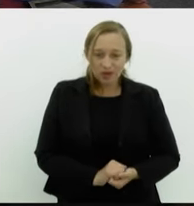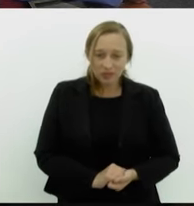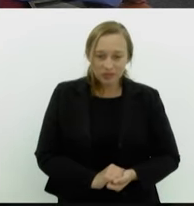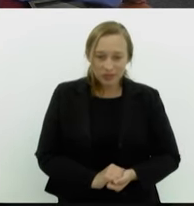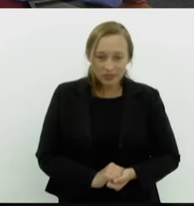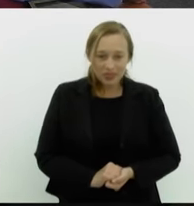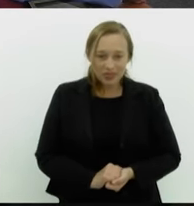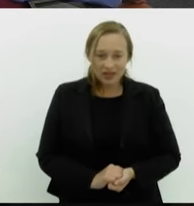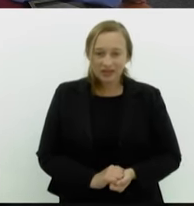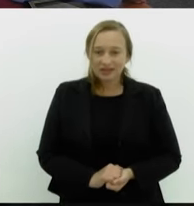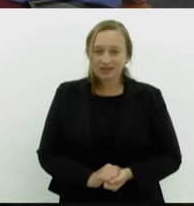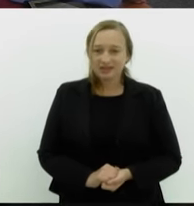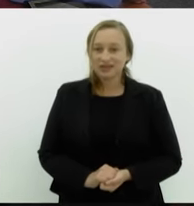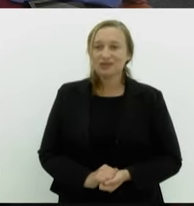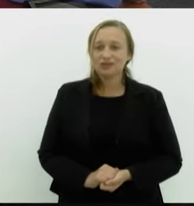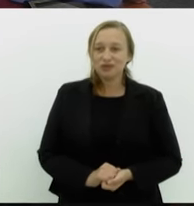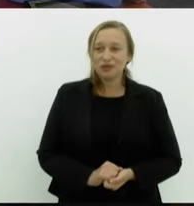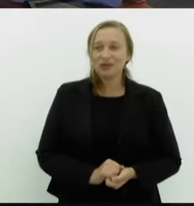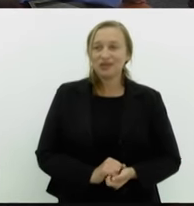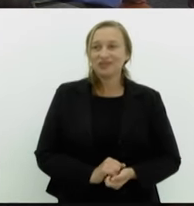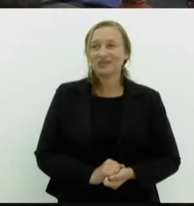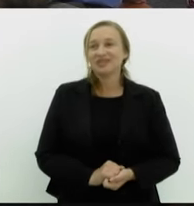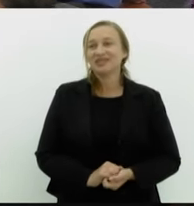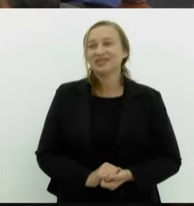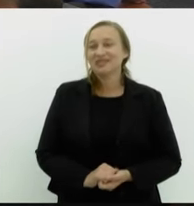Muito obrigado, meu nobre deputado Félix Pacheco.